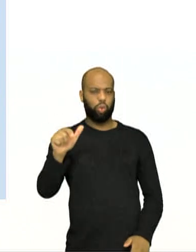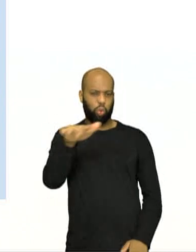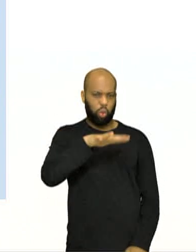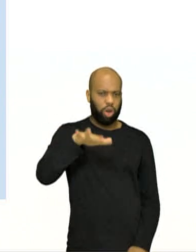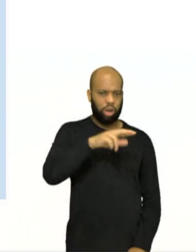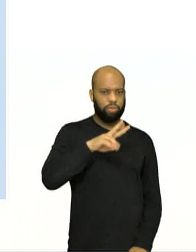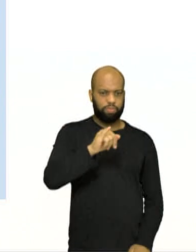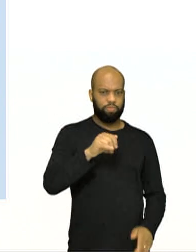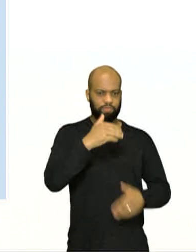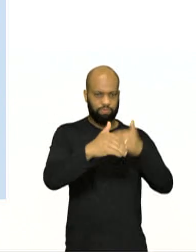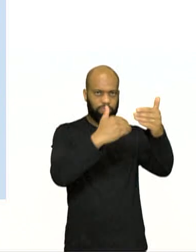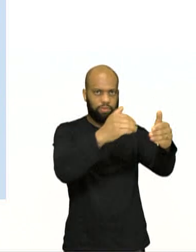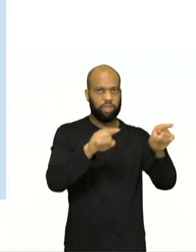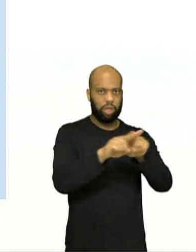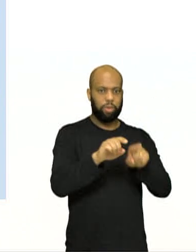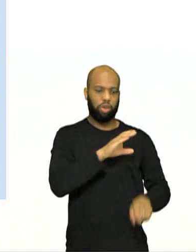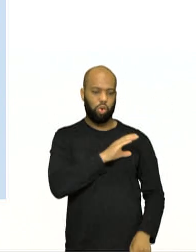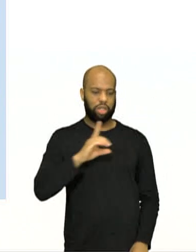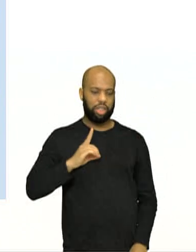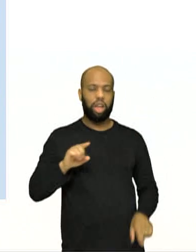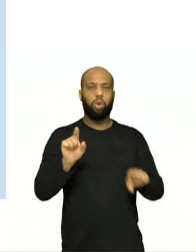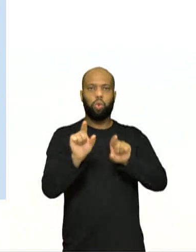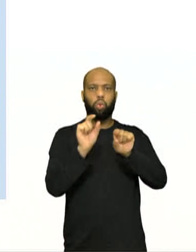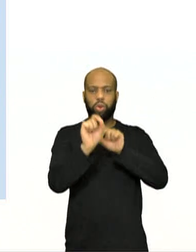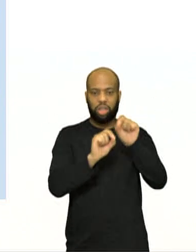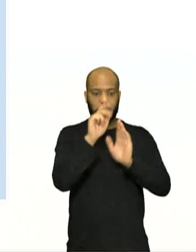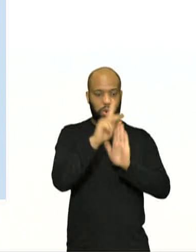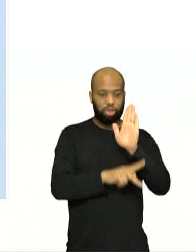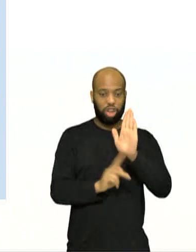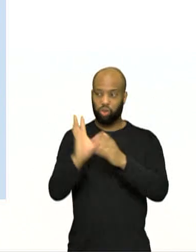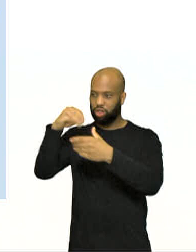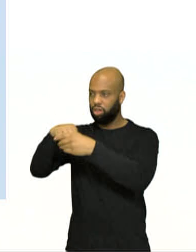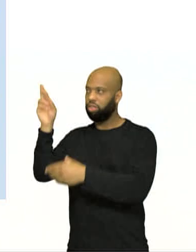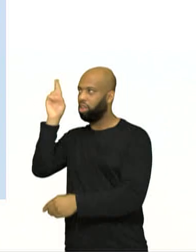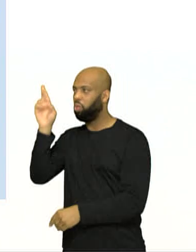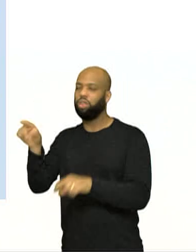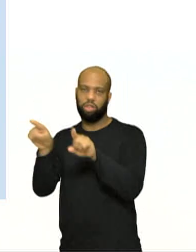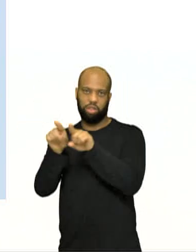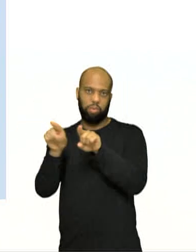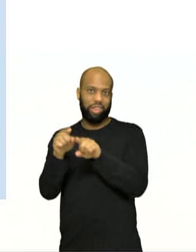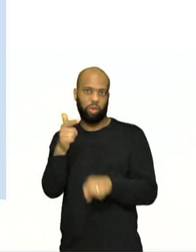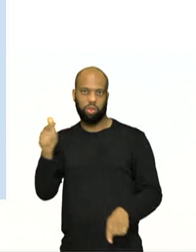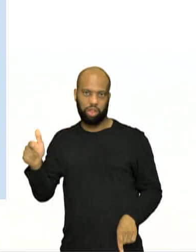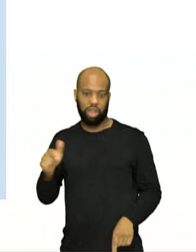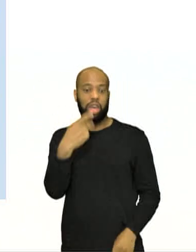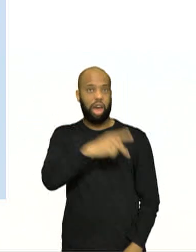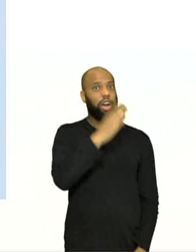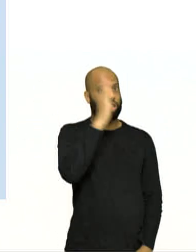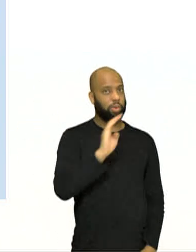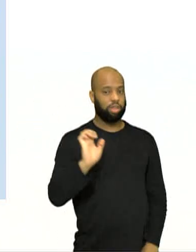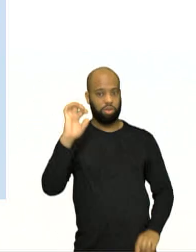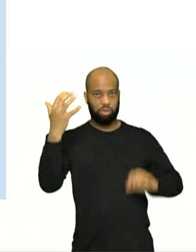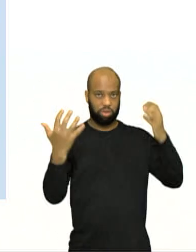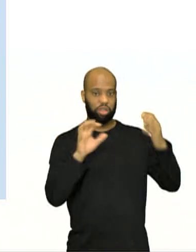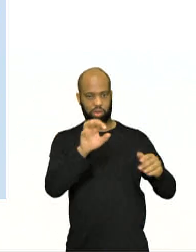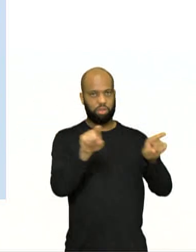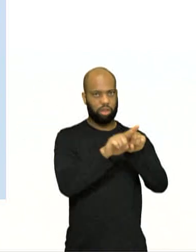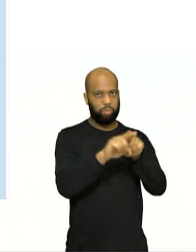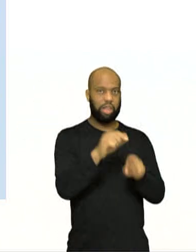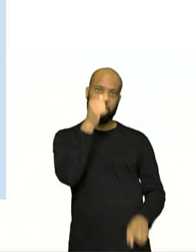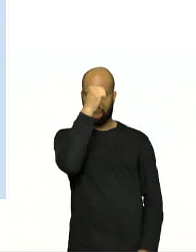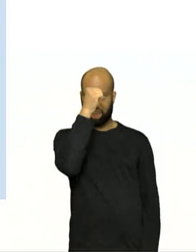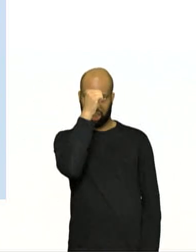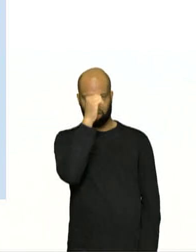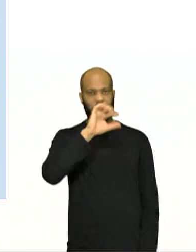desenvolver e coordenar projetos que não são empreendidos no país. Esse fenômeno também ocorre em países como Brasil e Índia.